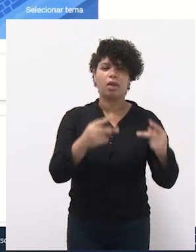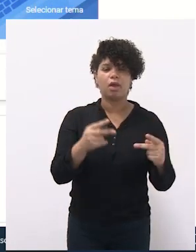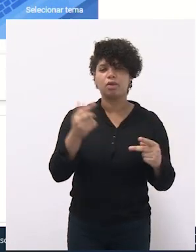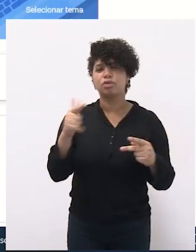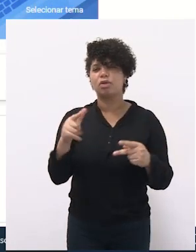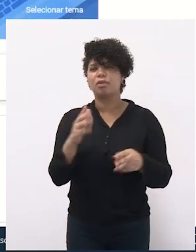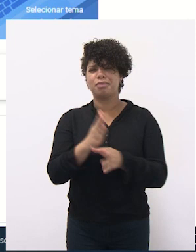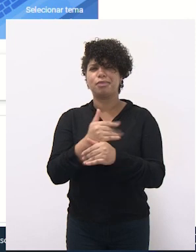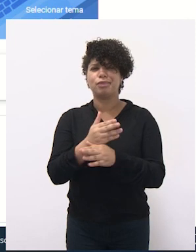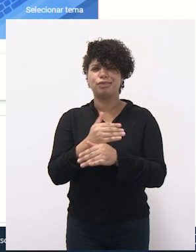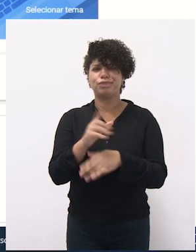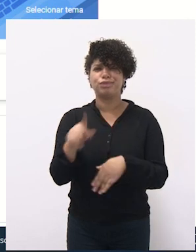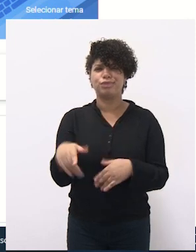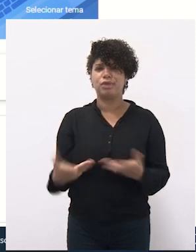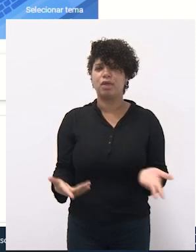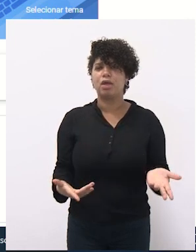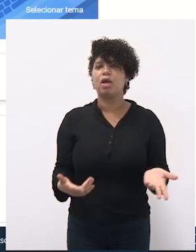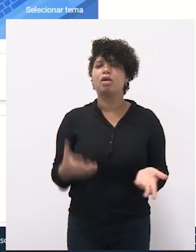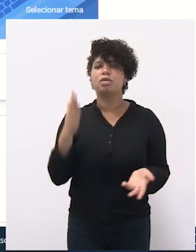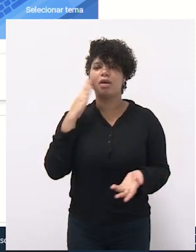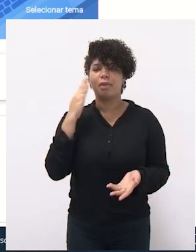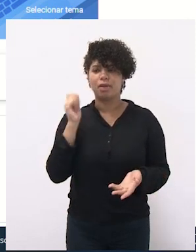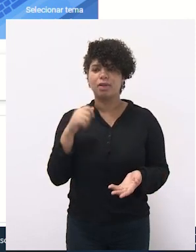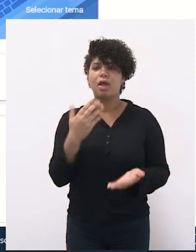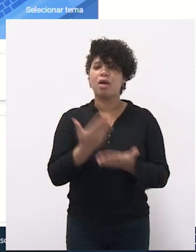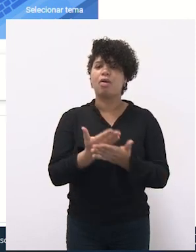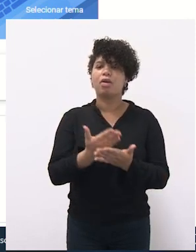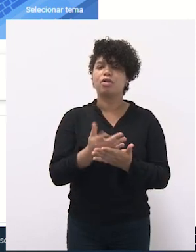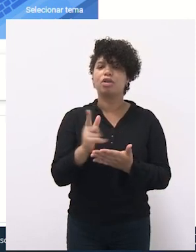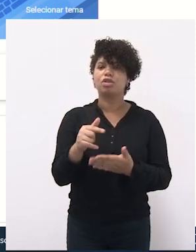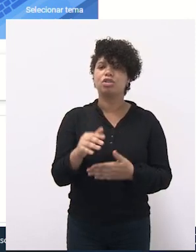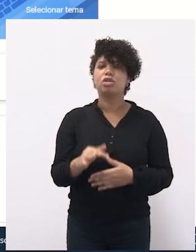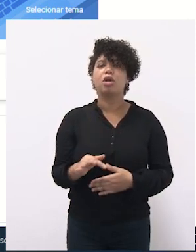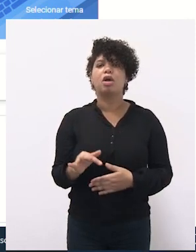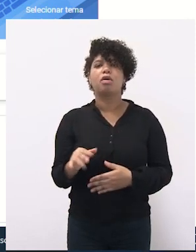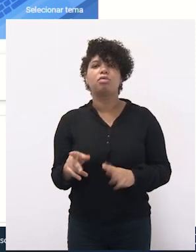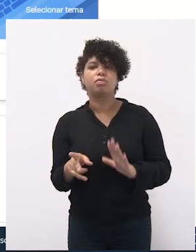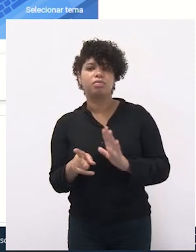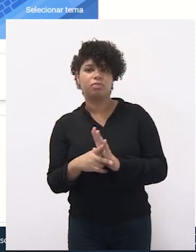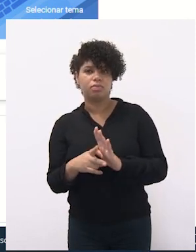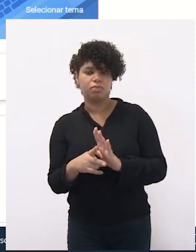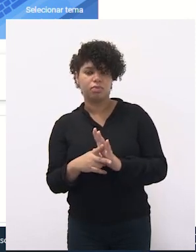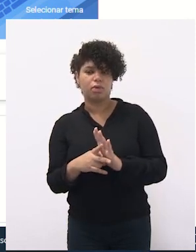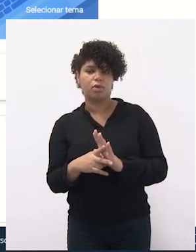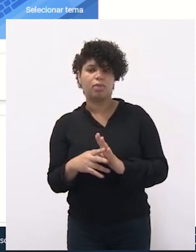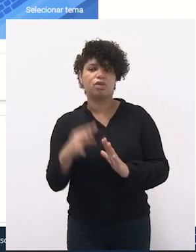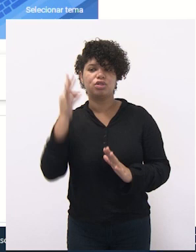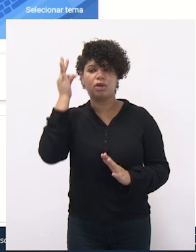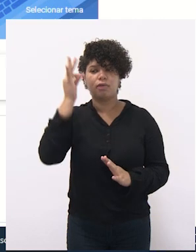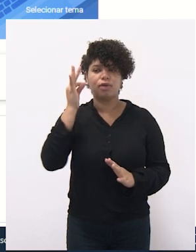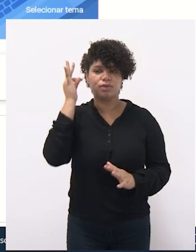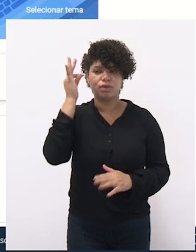se perde. E aí ele sabe que é aula de filosofia, ele entra lá na minha turma e ele clica no link